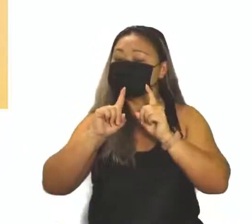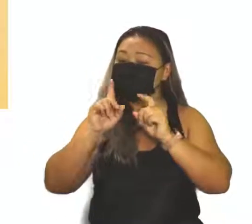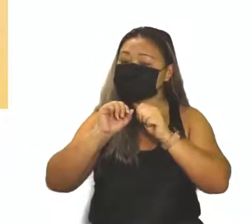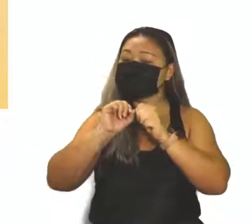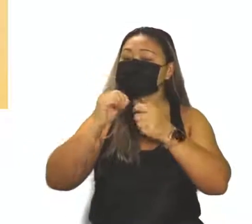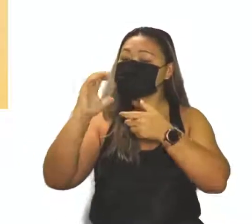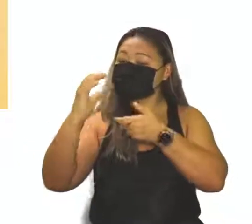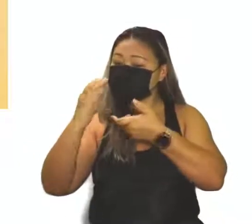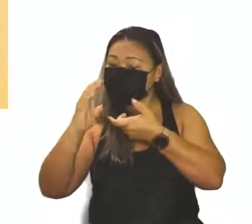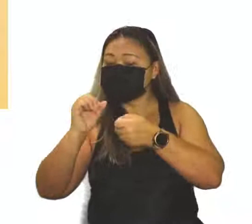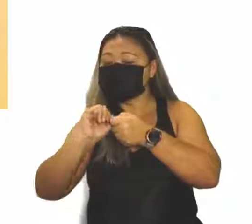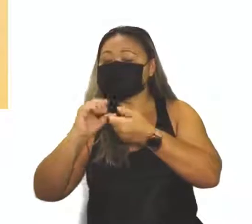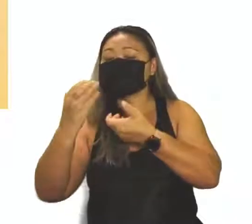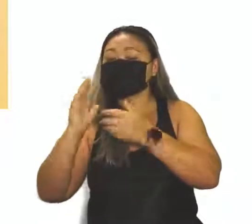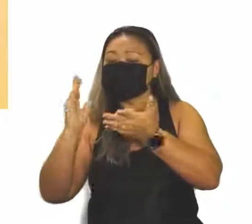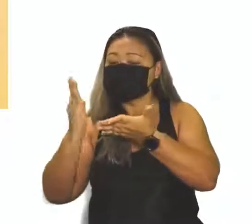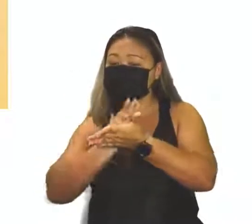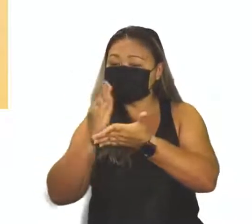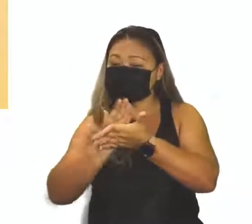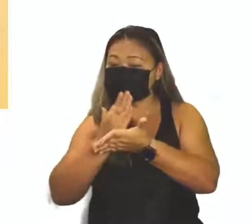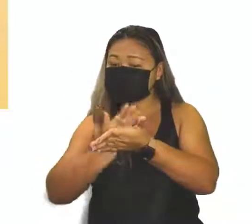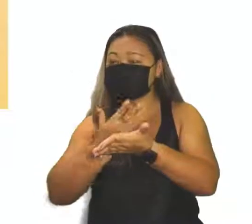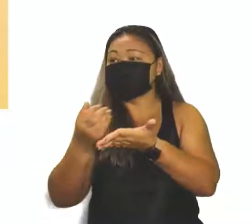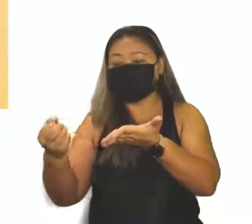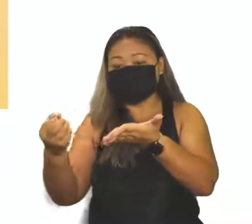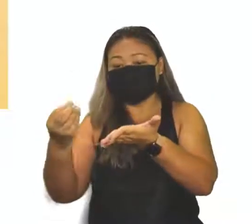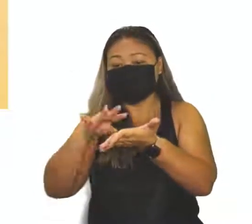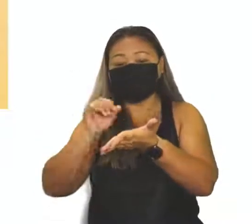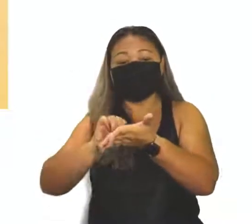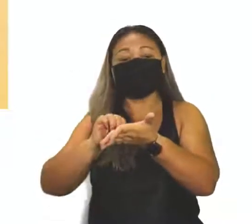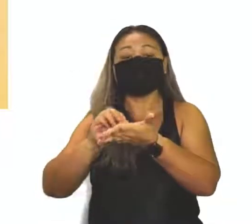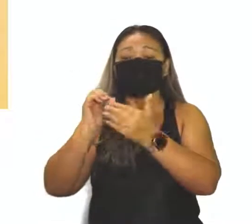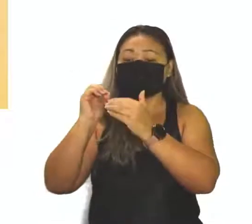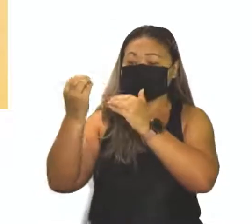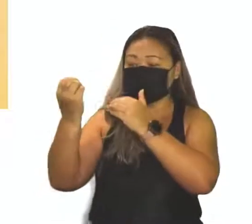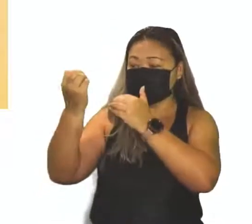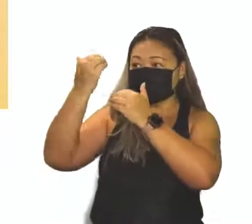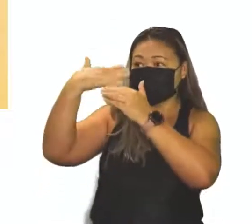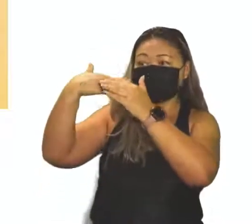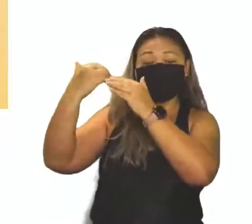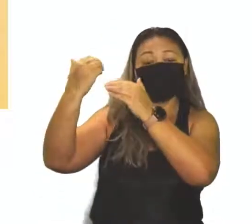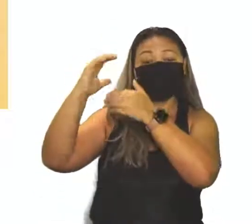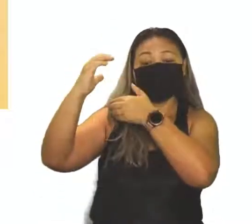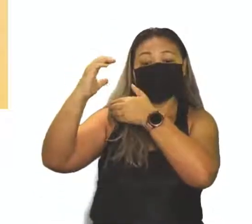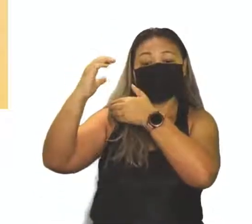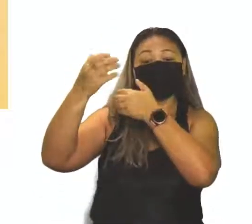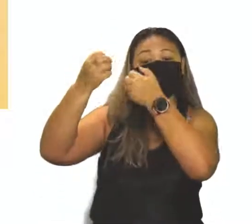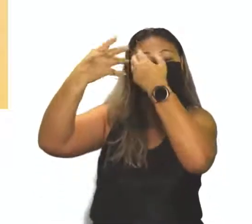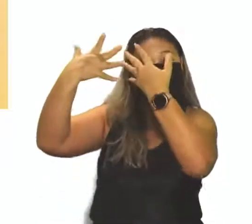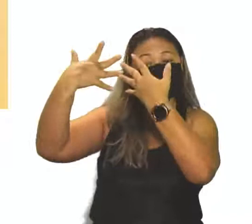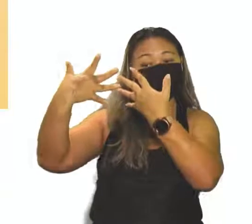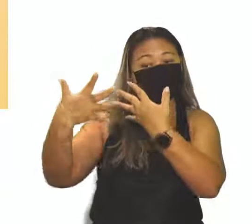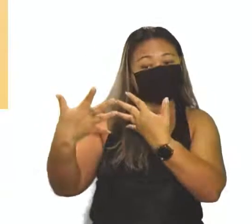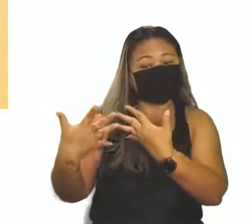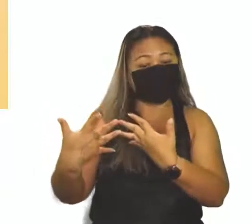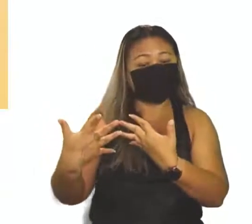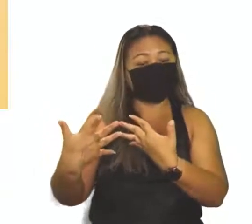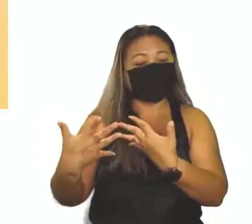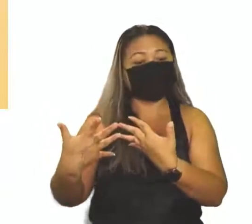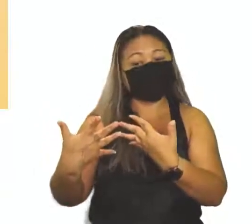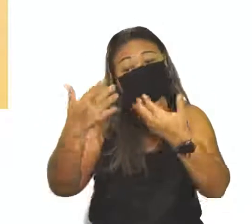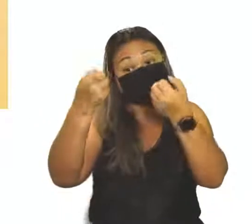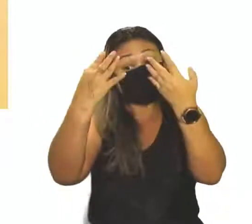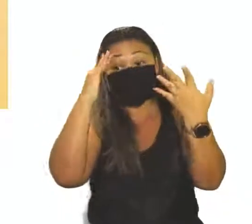revistas científicas, uma descoberta nova. É acumulativo, tá, o científico. Explicativo, porque se